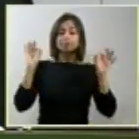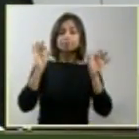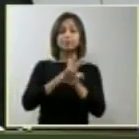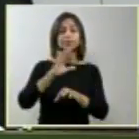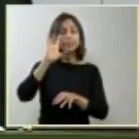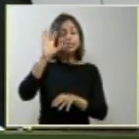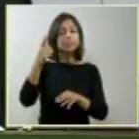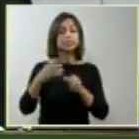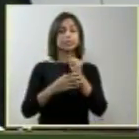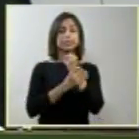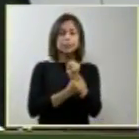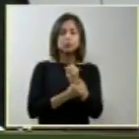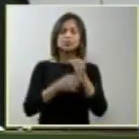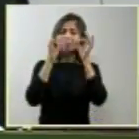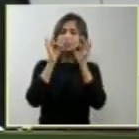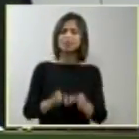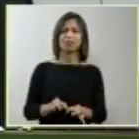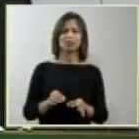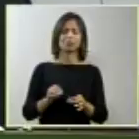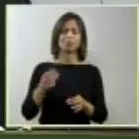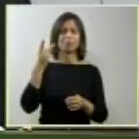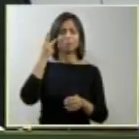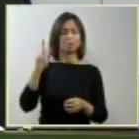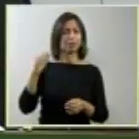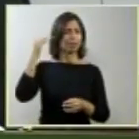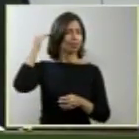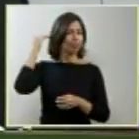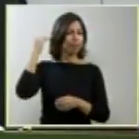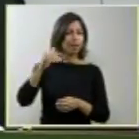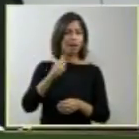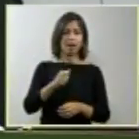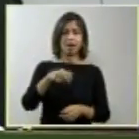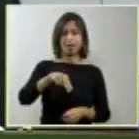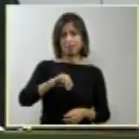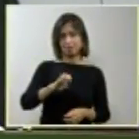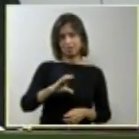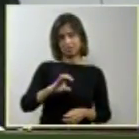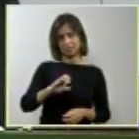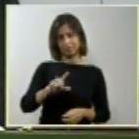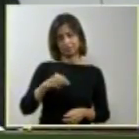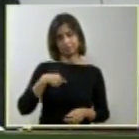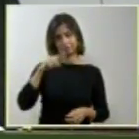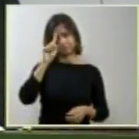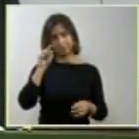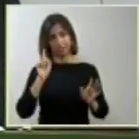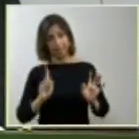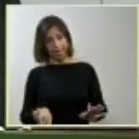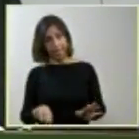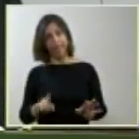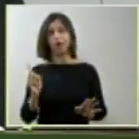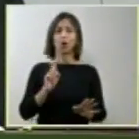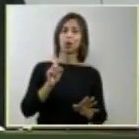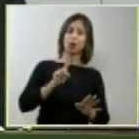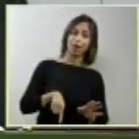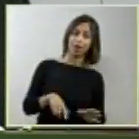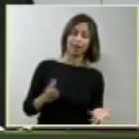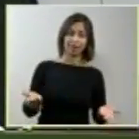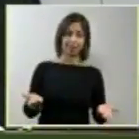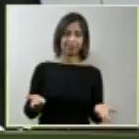ao anencéfalo. E a grande questão é essa, ser ou não ser, né? É o que